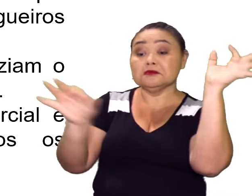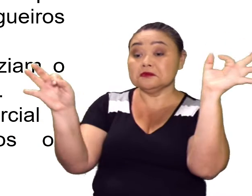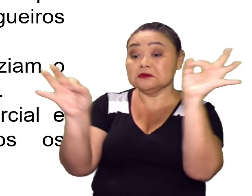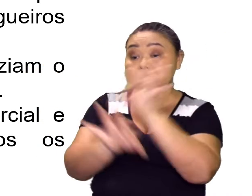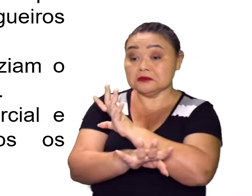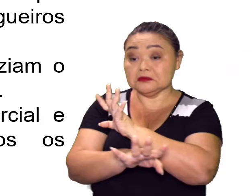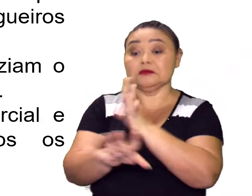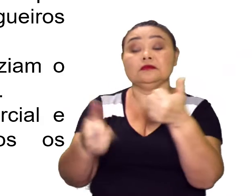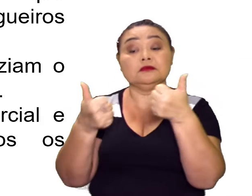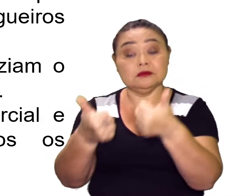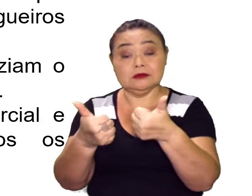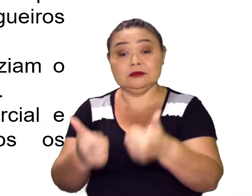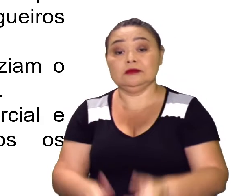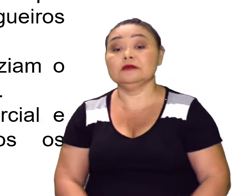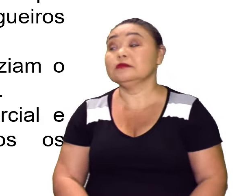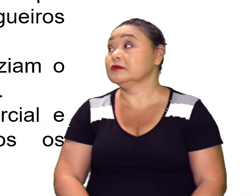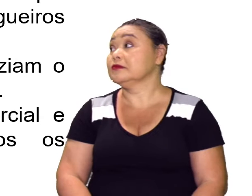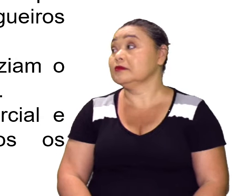Então,